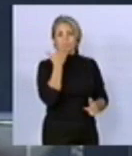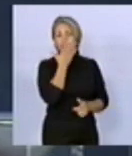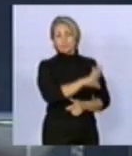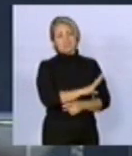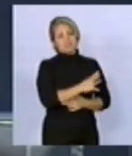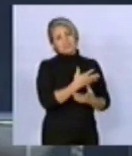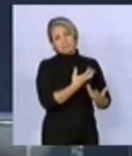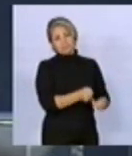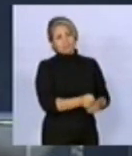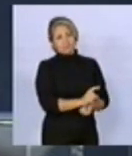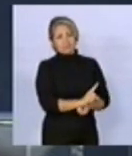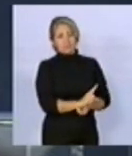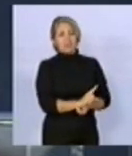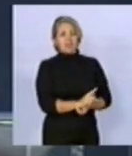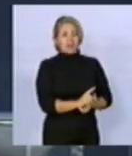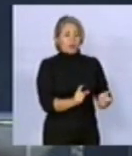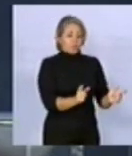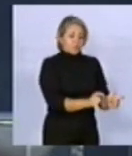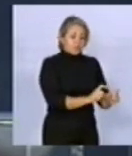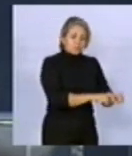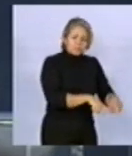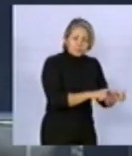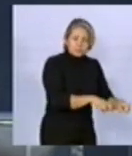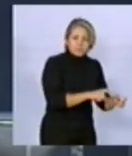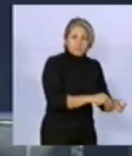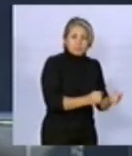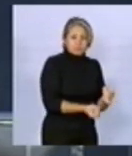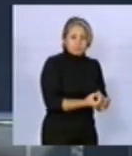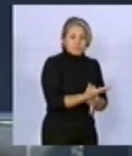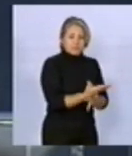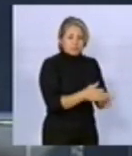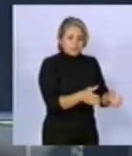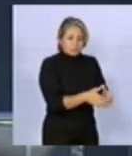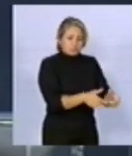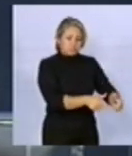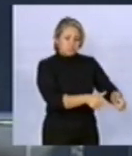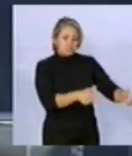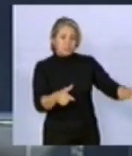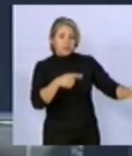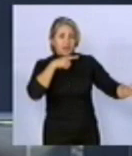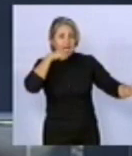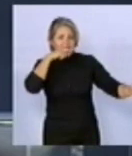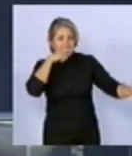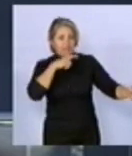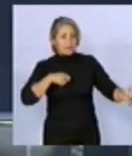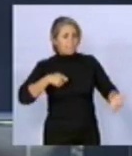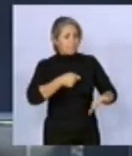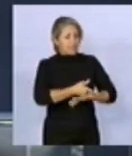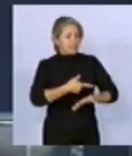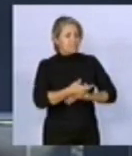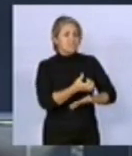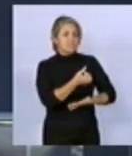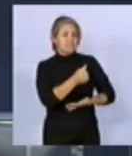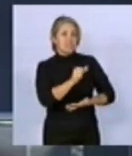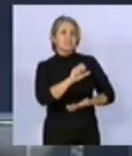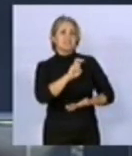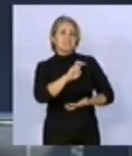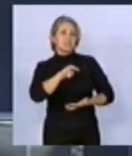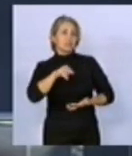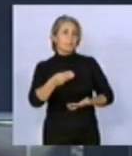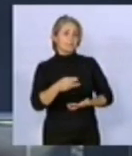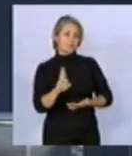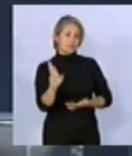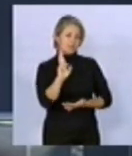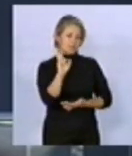então o pequeno produtor que para formar um hectare de cana graça de cinco a seis mil reais muitas vezes pra isso